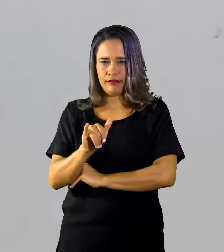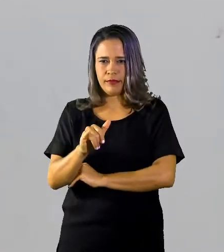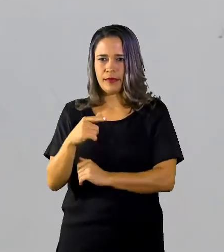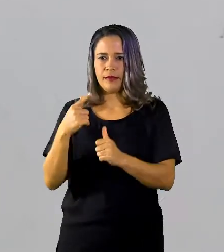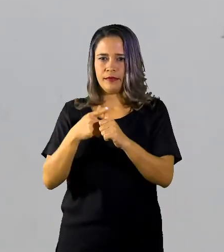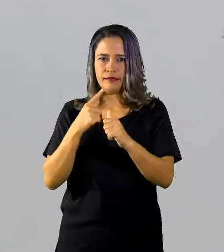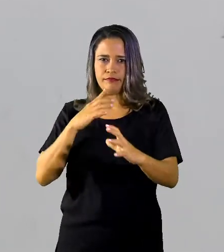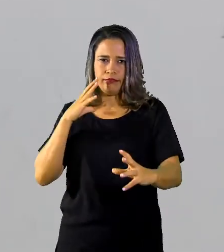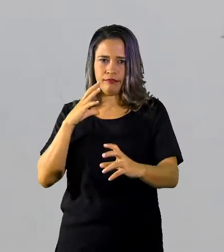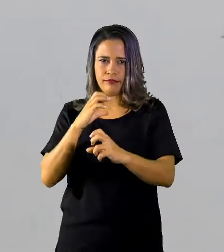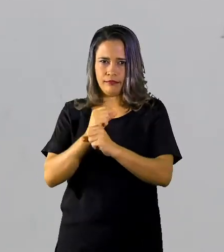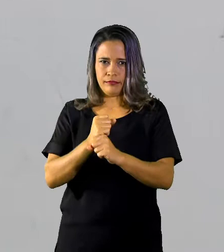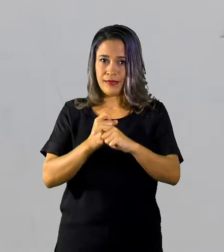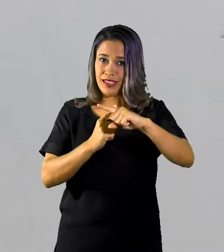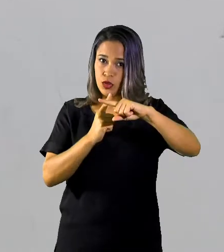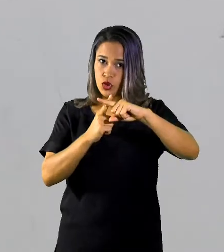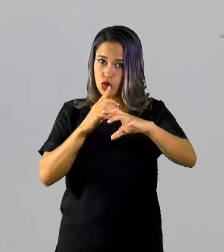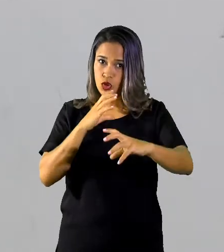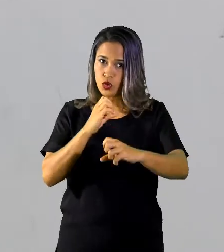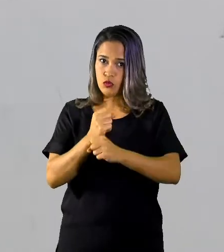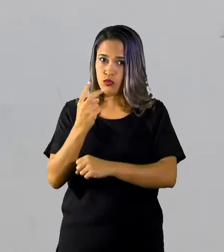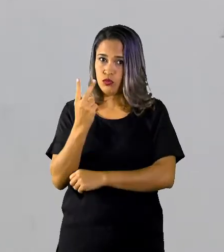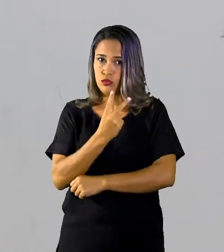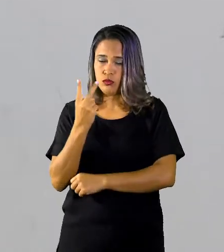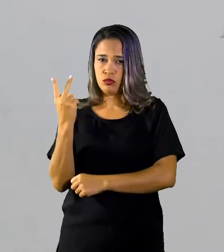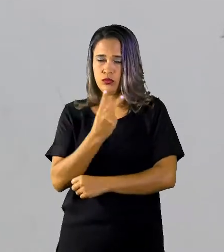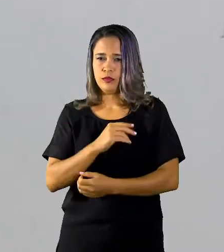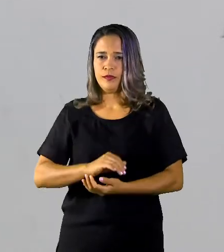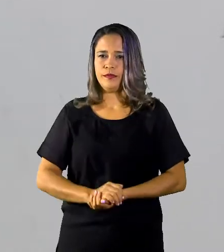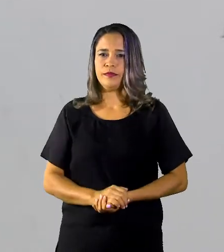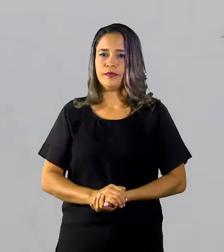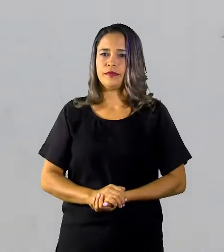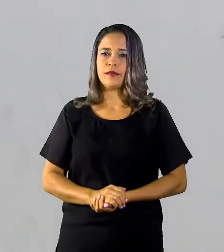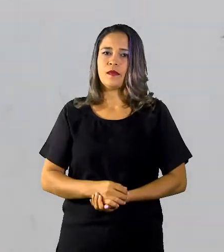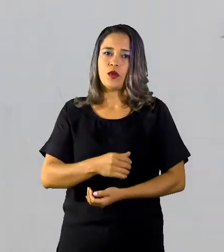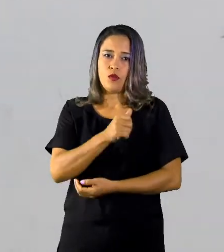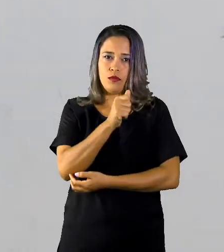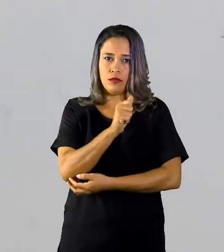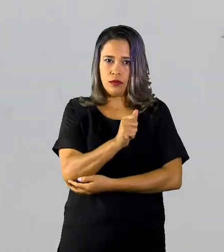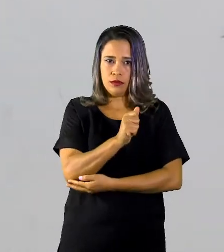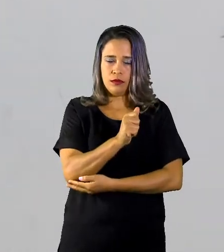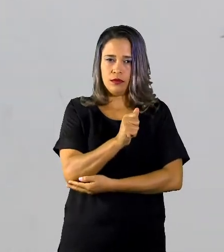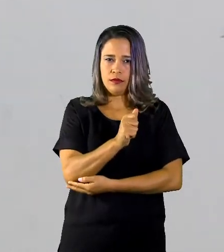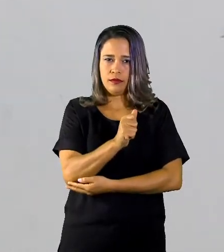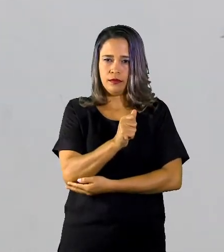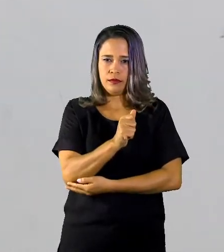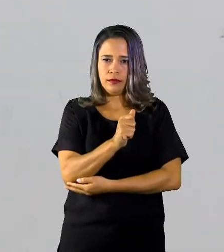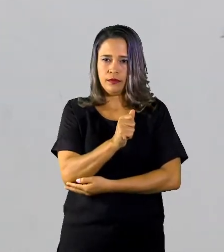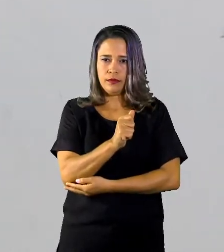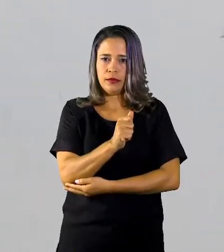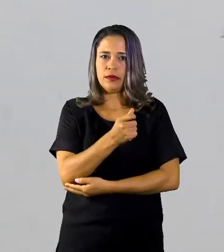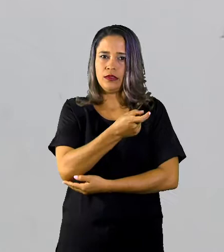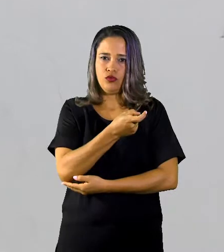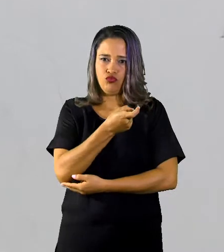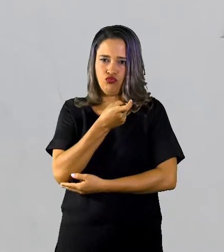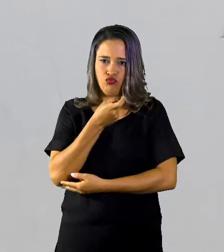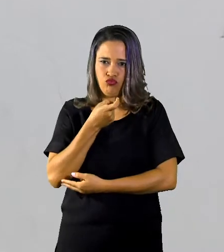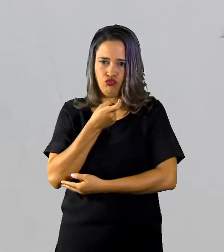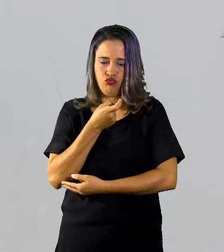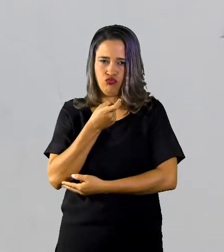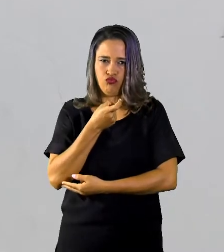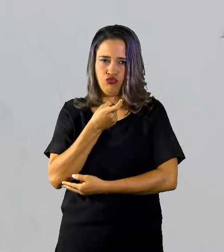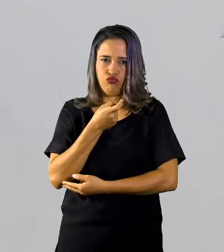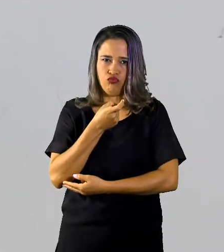desses dois polinômios. Olha como que eu vou fazer. O nosso polinômio A vai ser x elevado